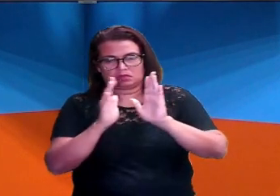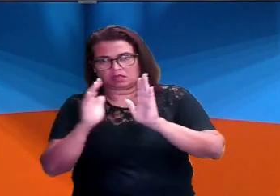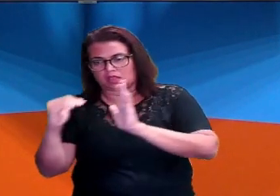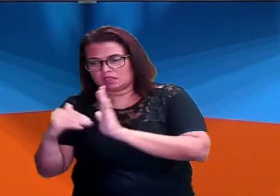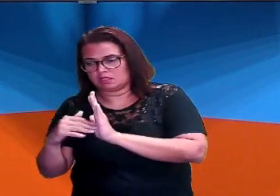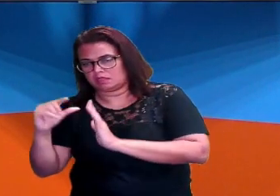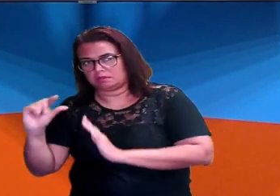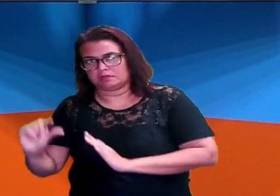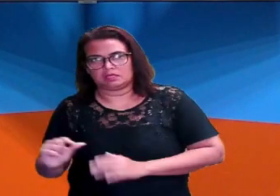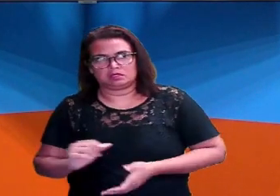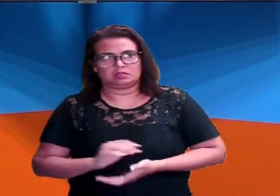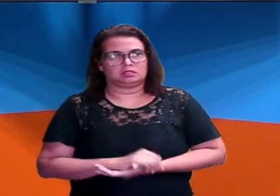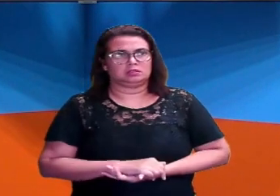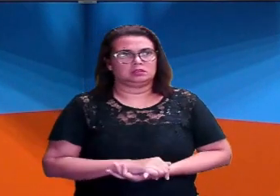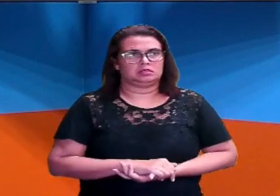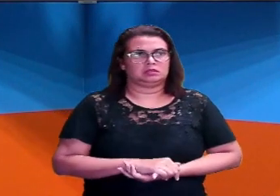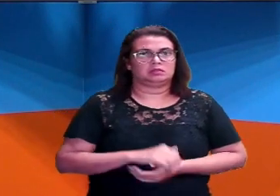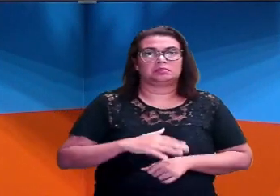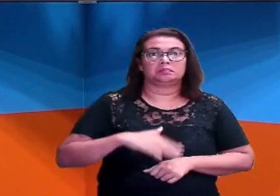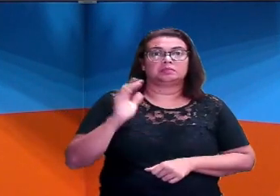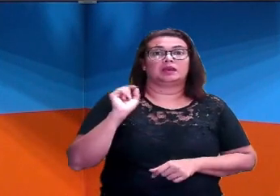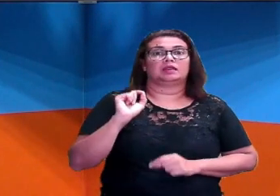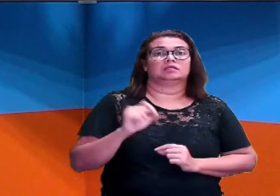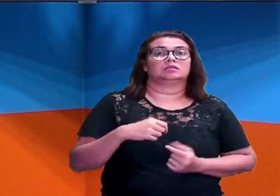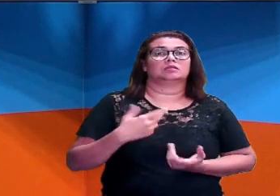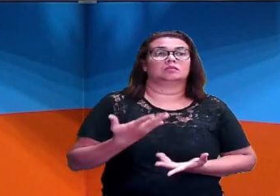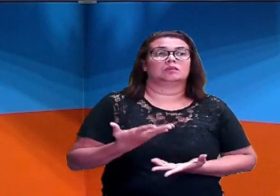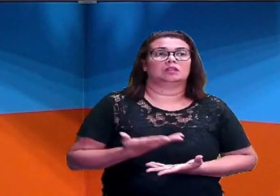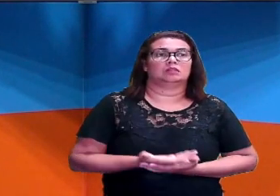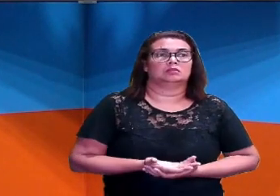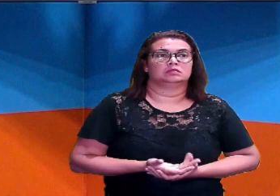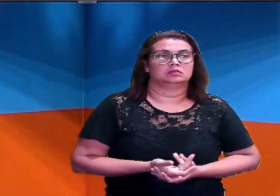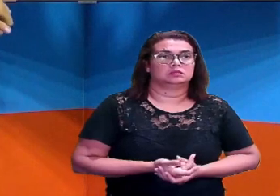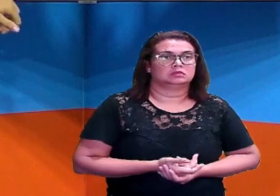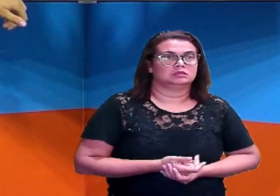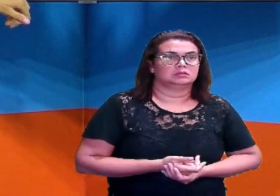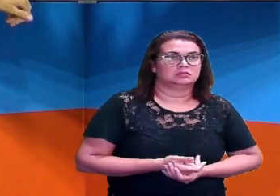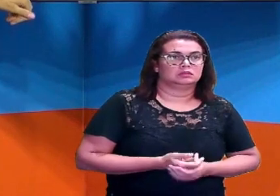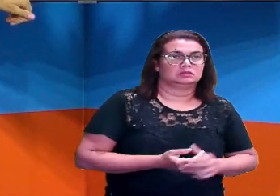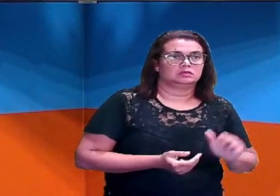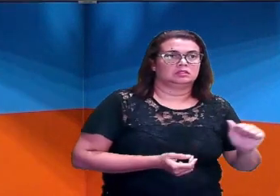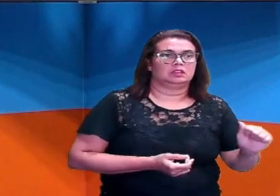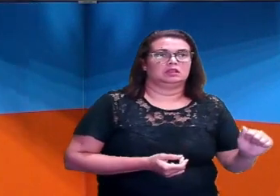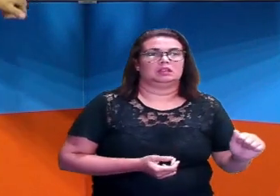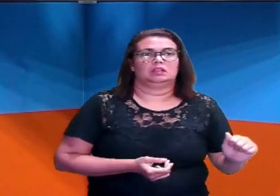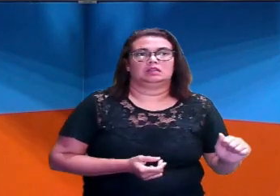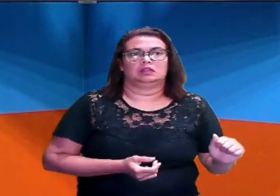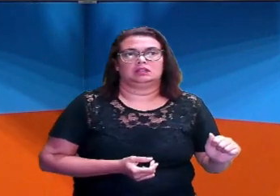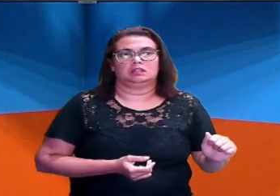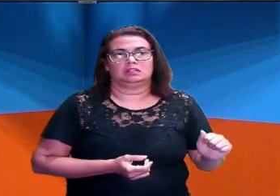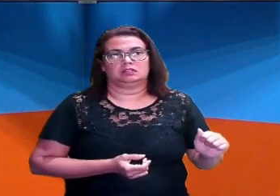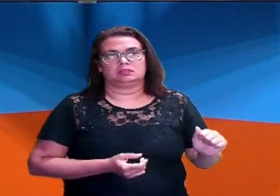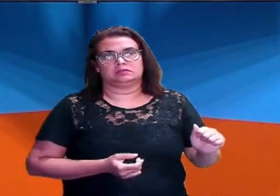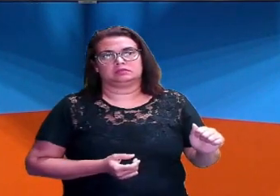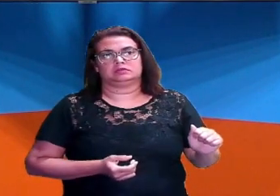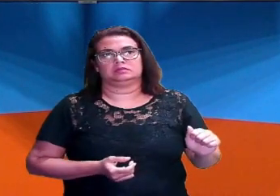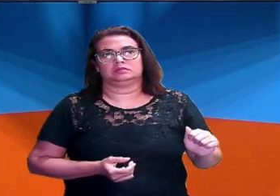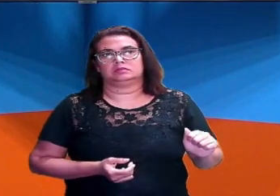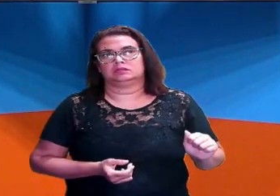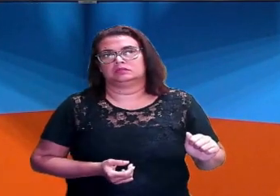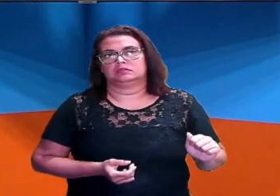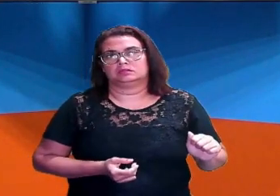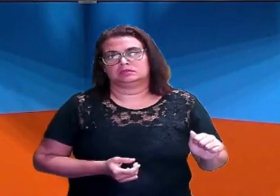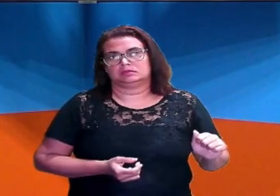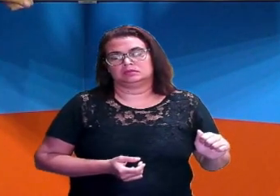vamos lá. Quem é a primeira? Quem é que cabe aí mais milho? Vamos ver. Letra A, né? Eu tenho que identificar da que